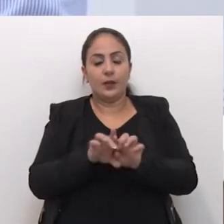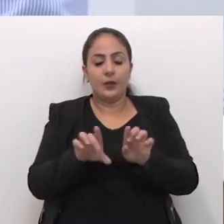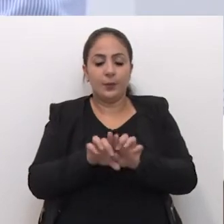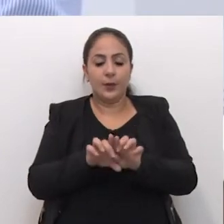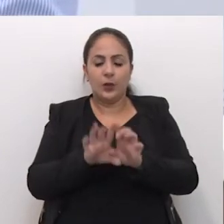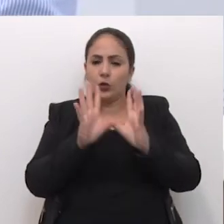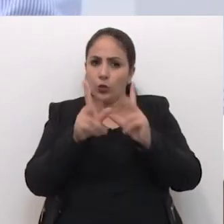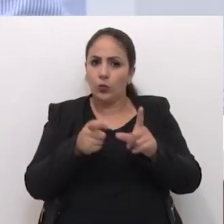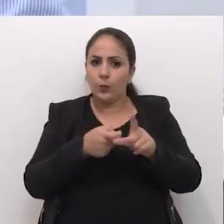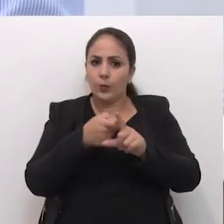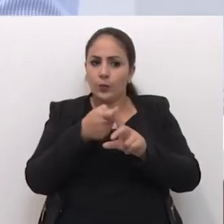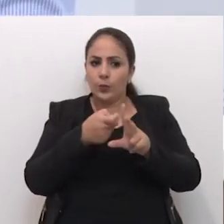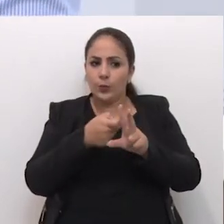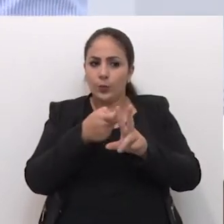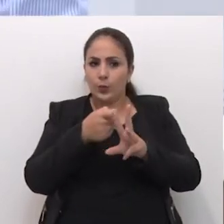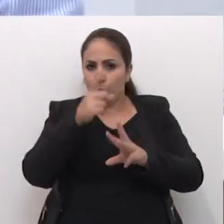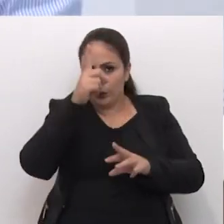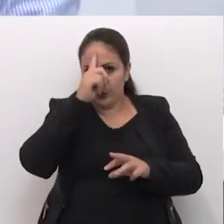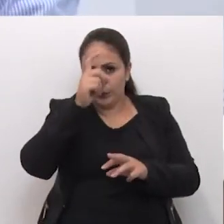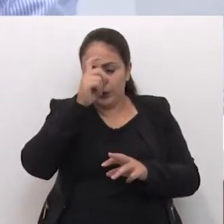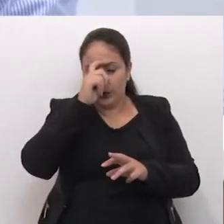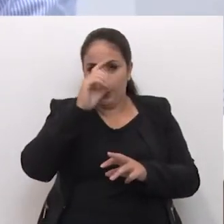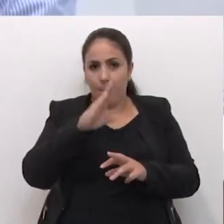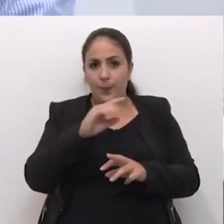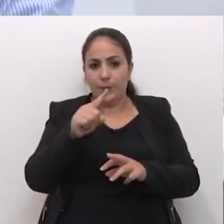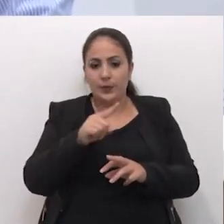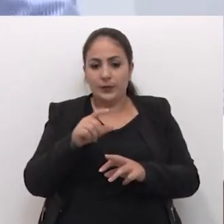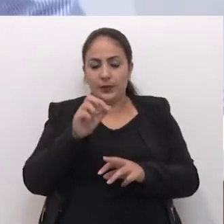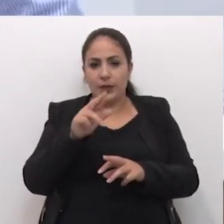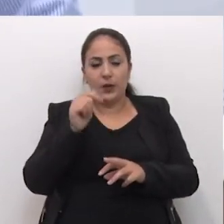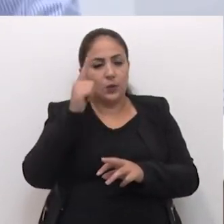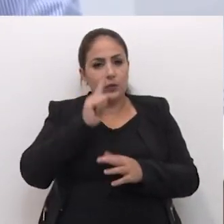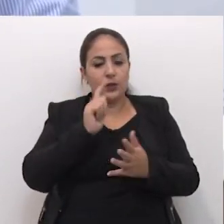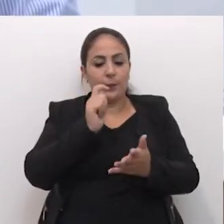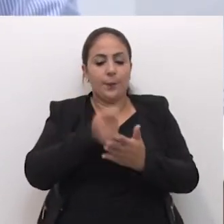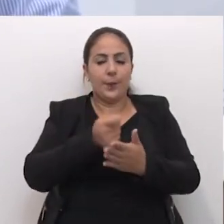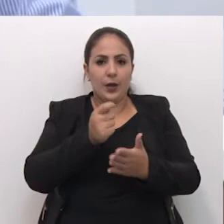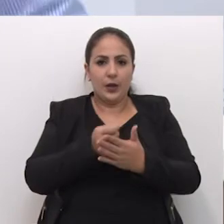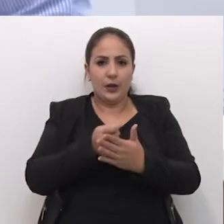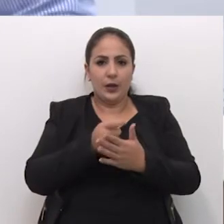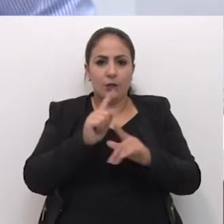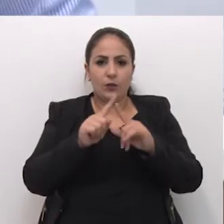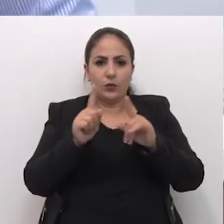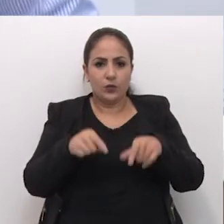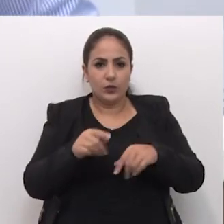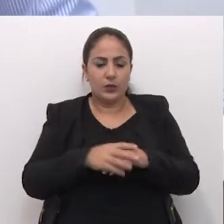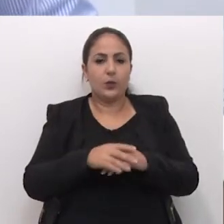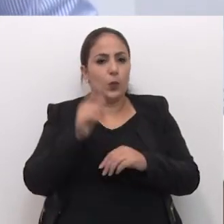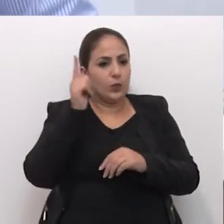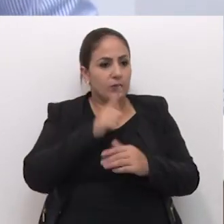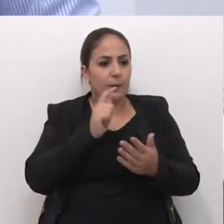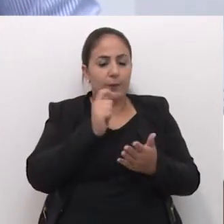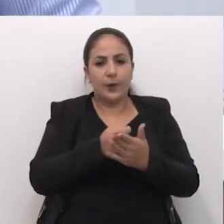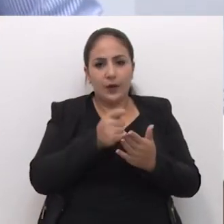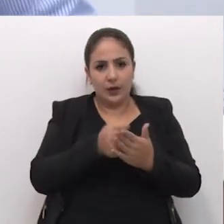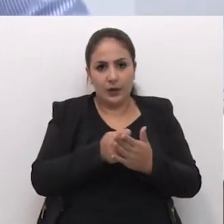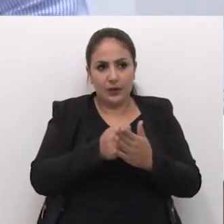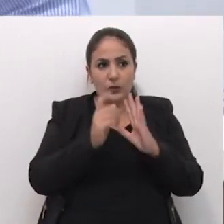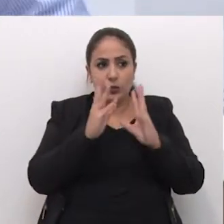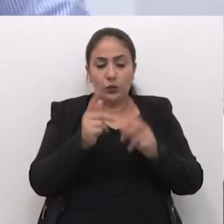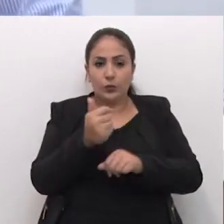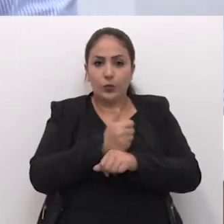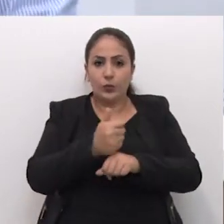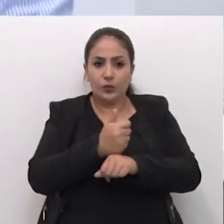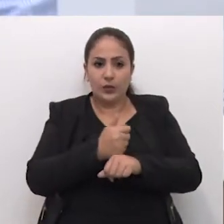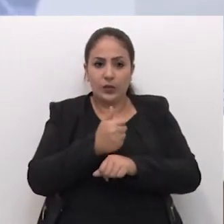disponibilizado e todo mês o Hospital Bezerra de Menezes conseguir pagar os seus funcionários, conseguir